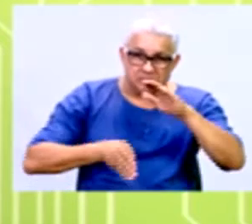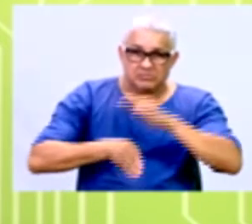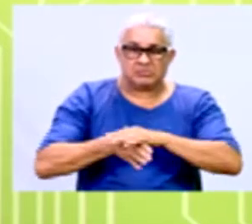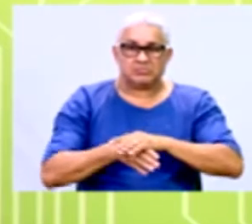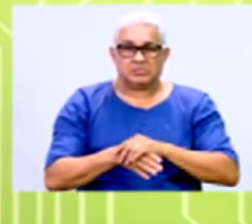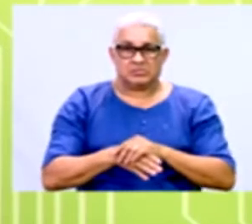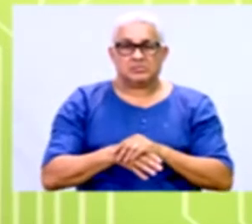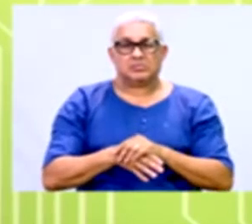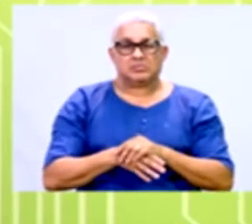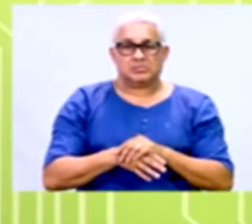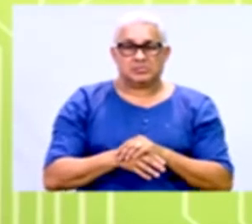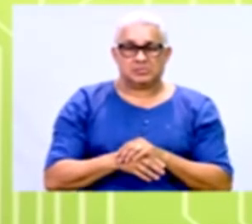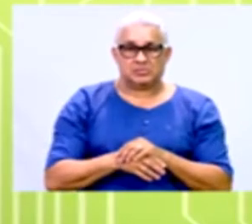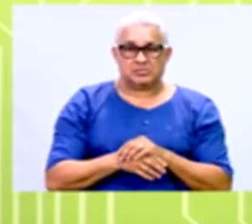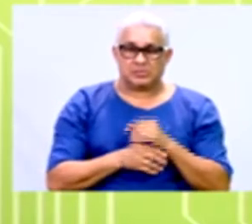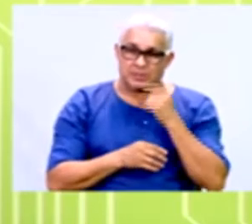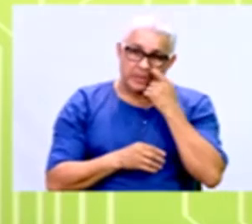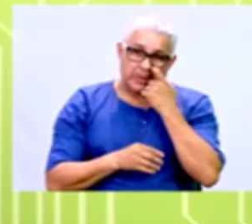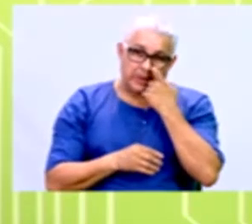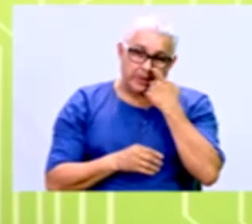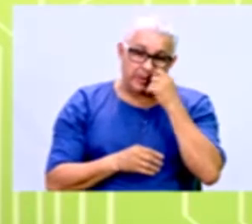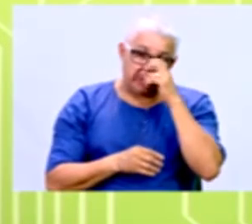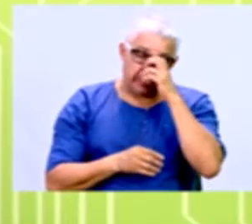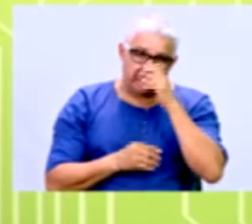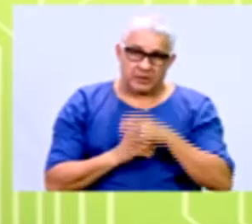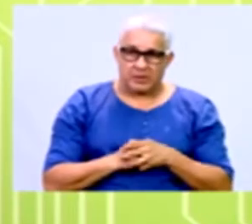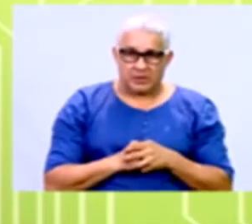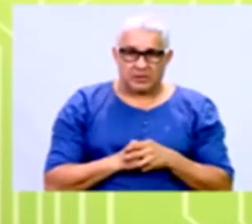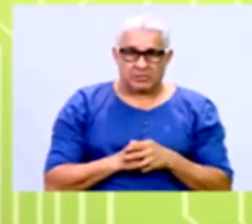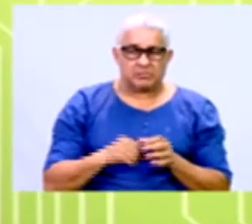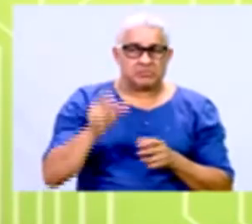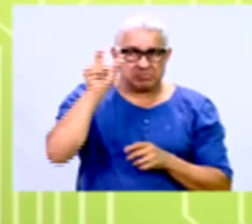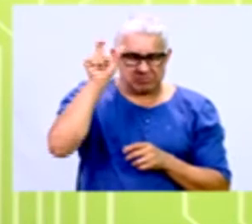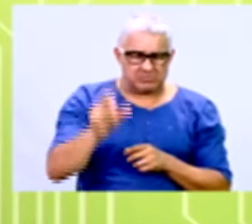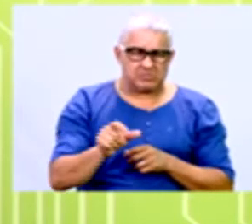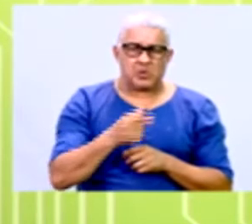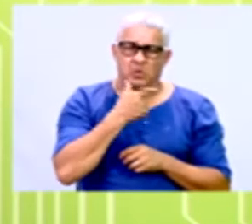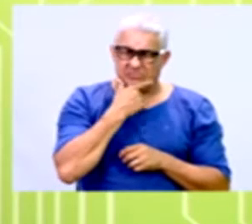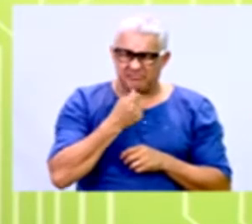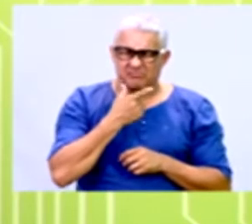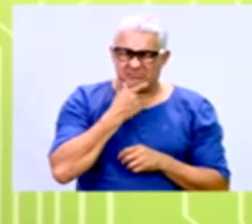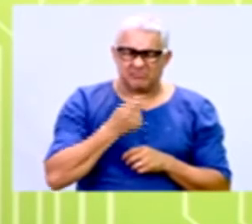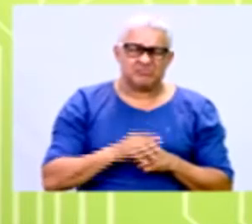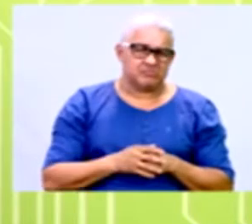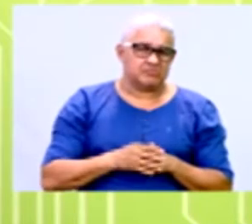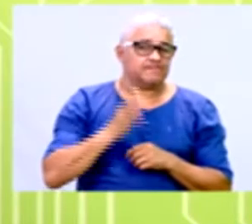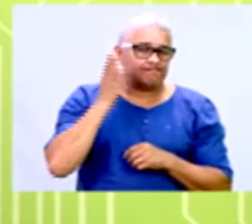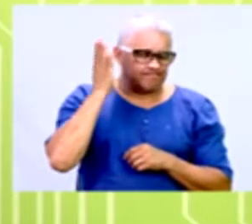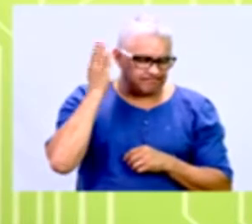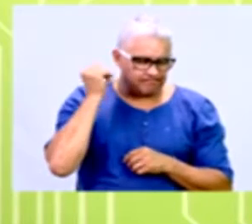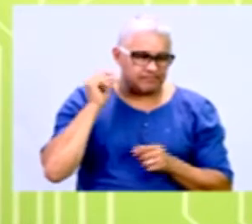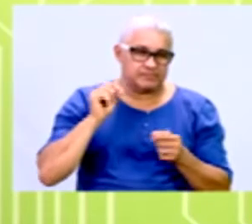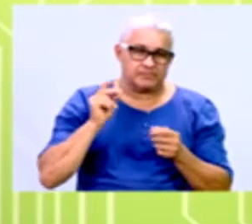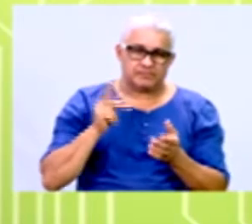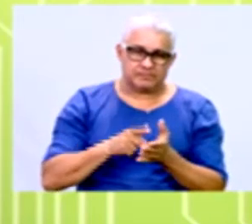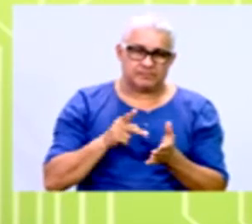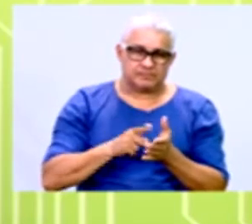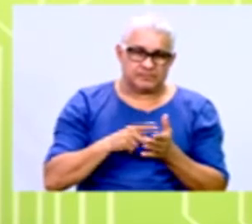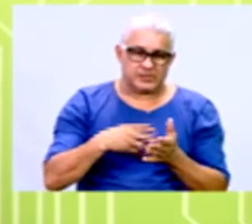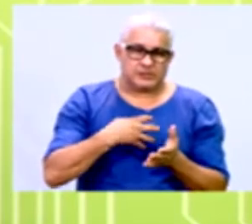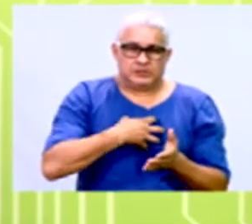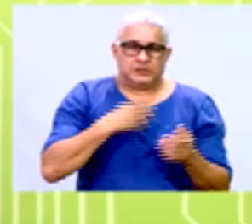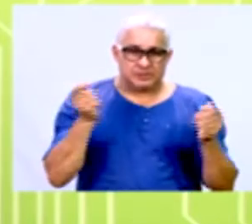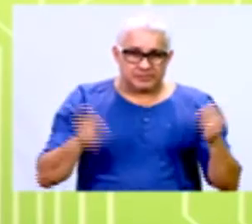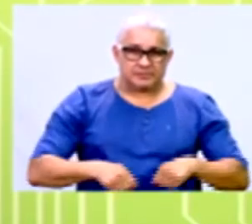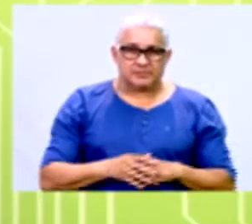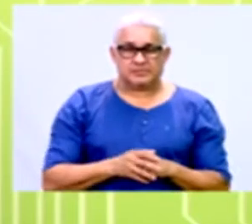foi citado, né, por um grande cara, um grande homem e tudo mais, que realmente fez sentido